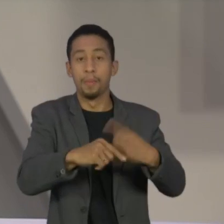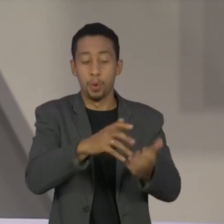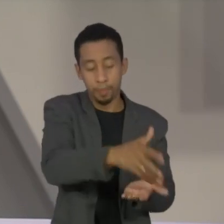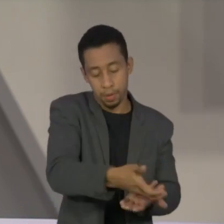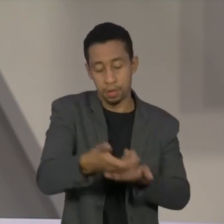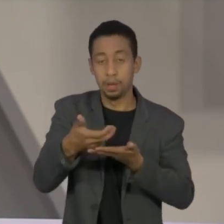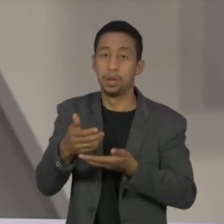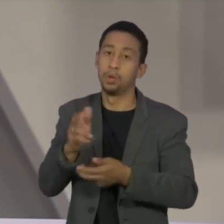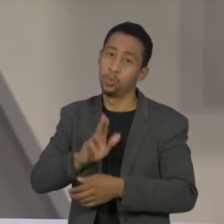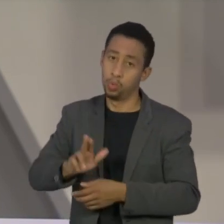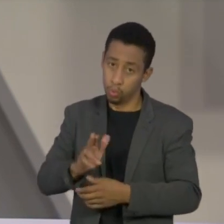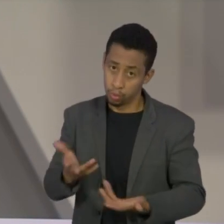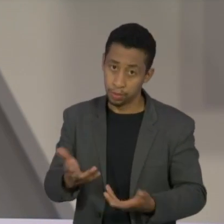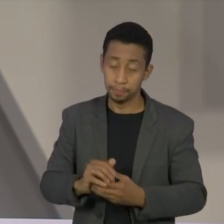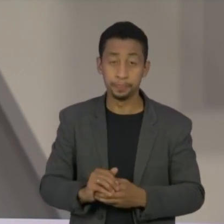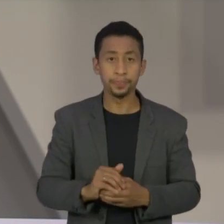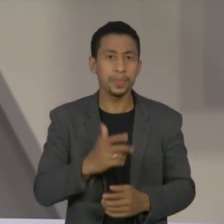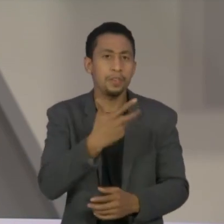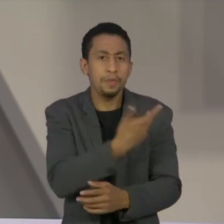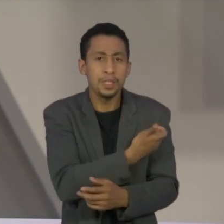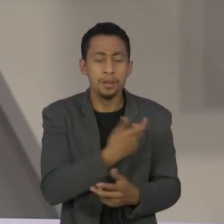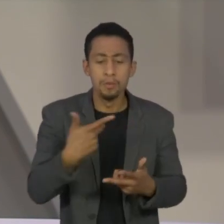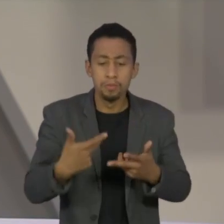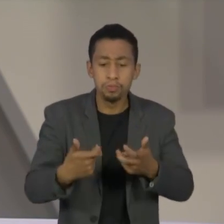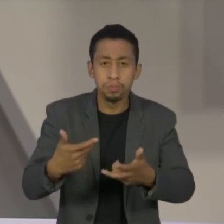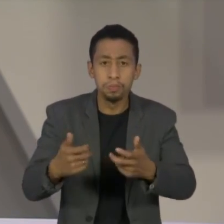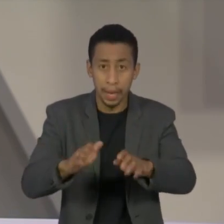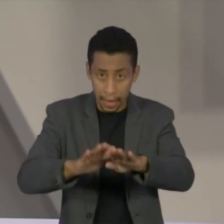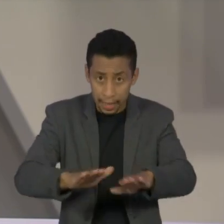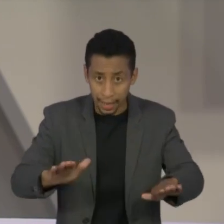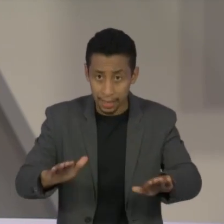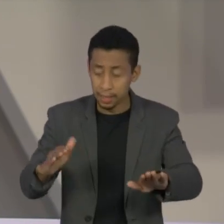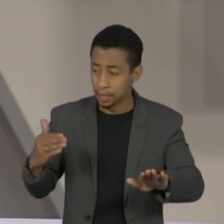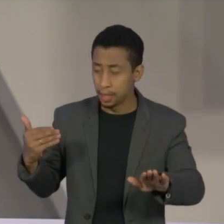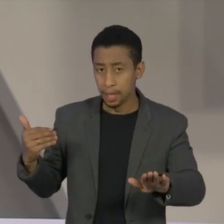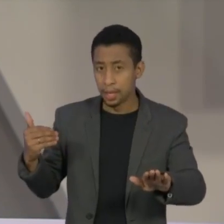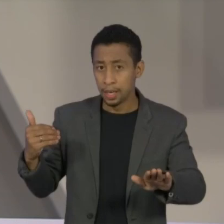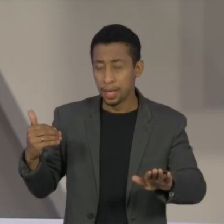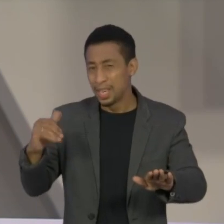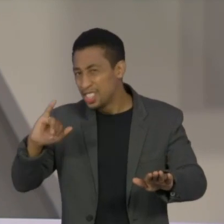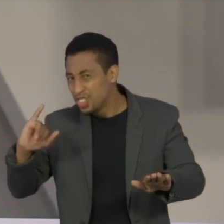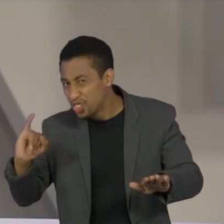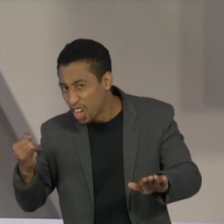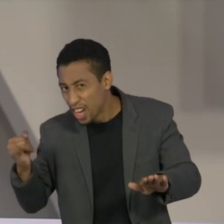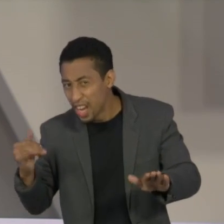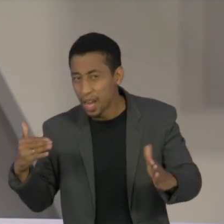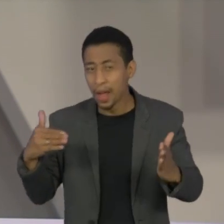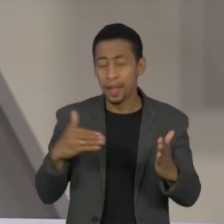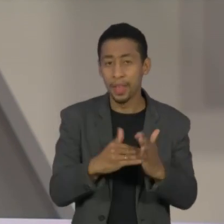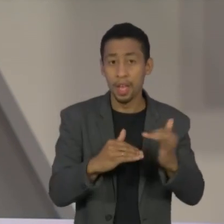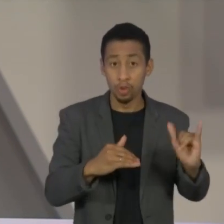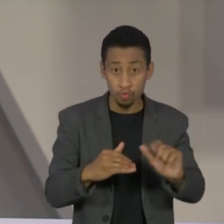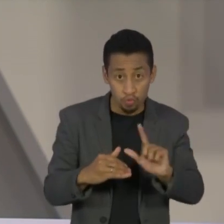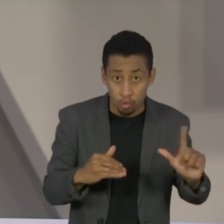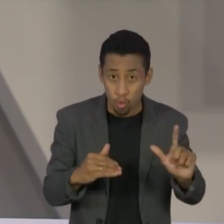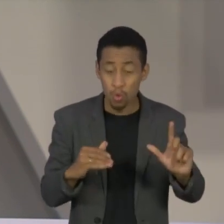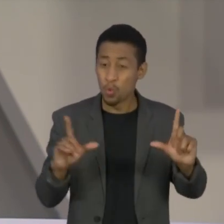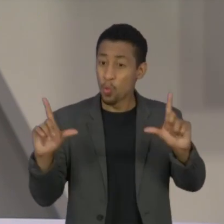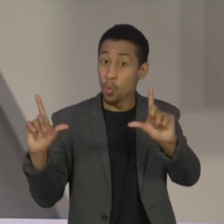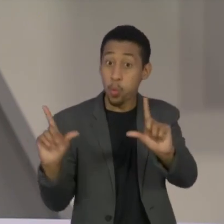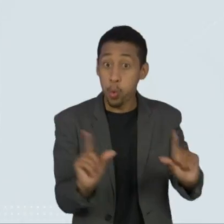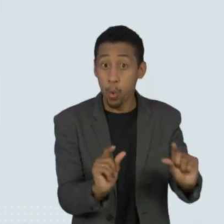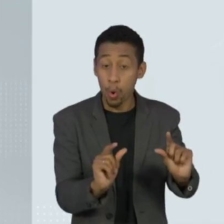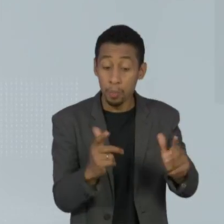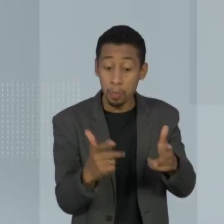e a vacinação de crianças de Janeiro a julho deste ano caiu em relação a meta do Ministério